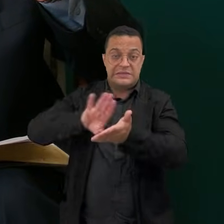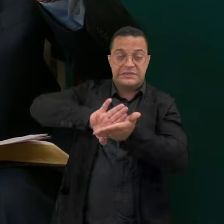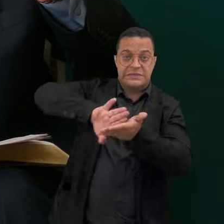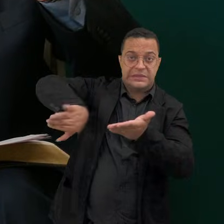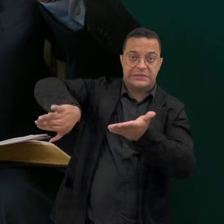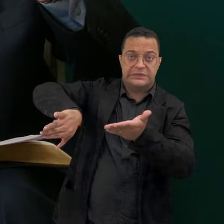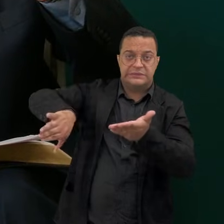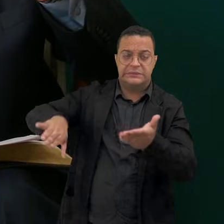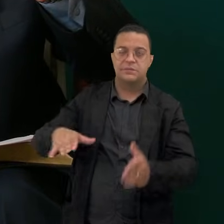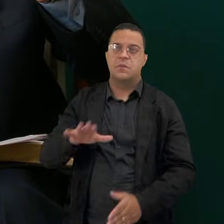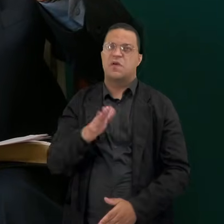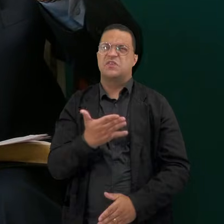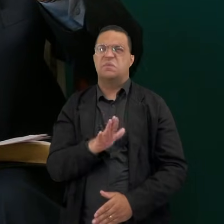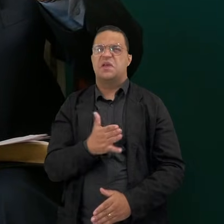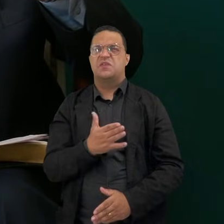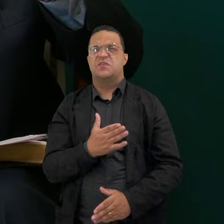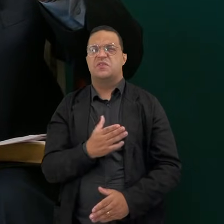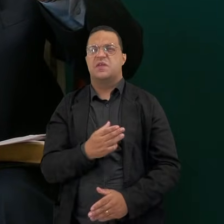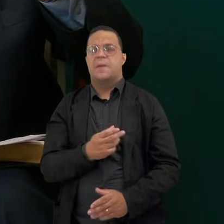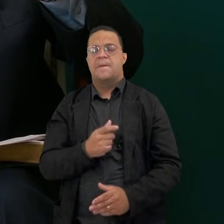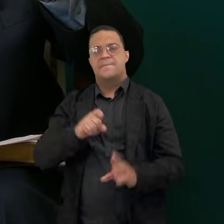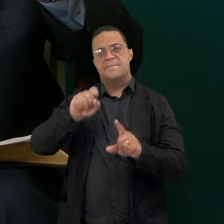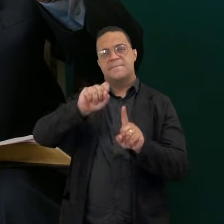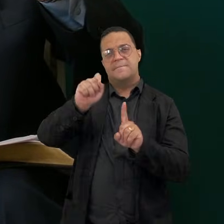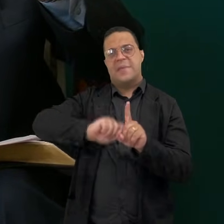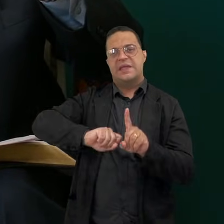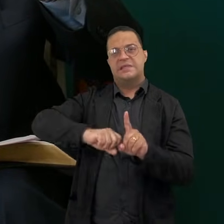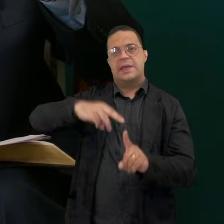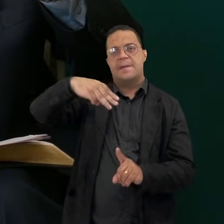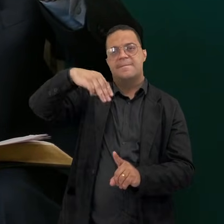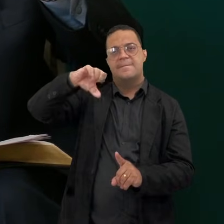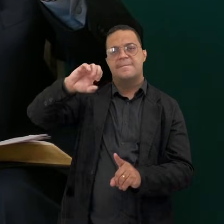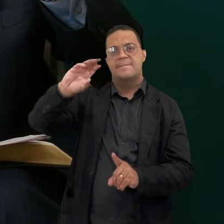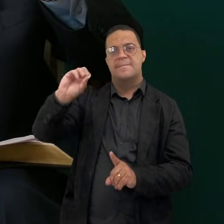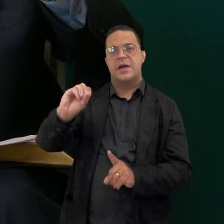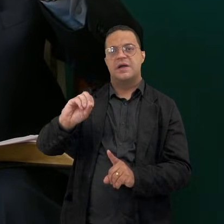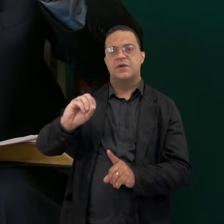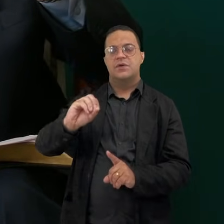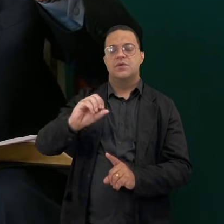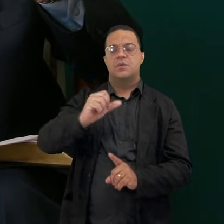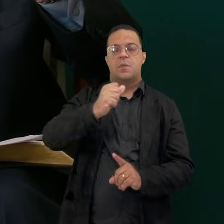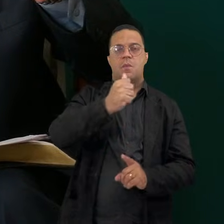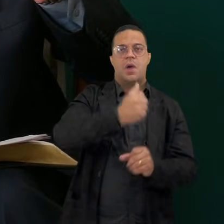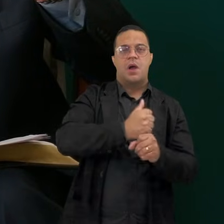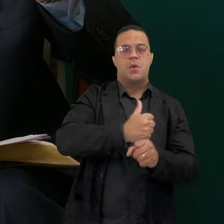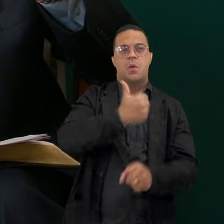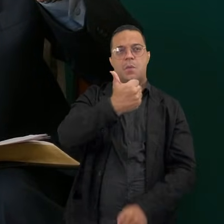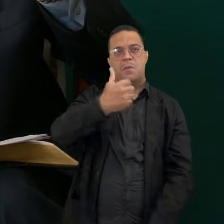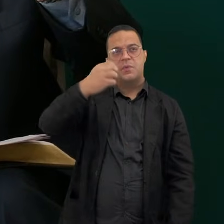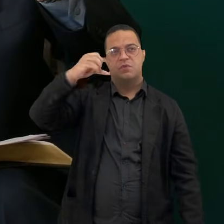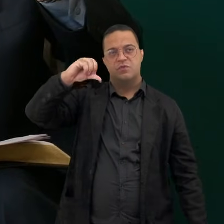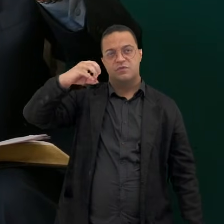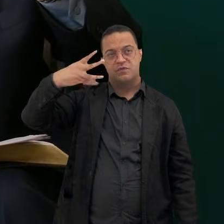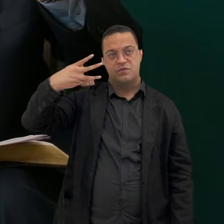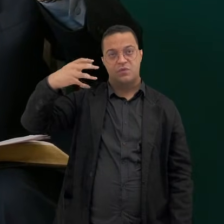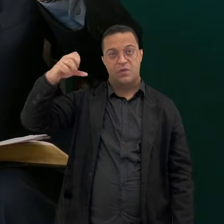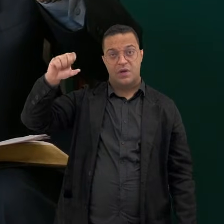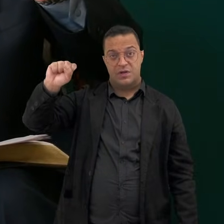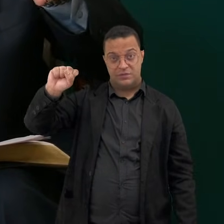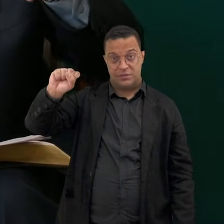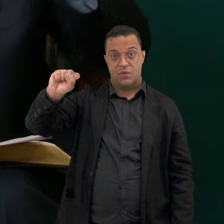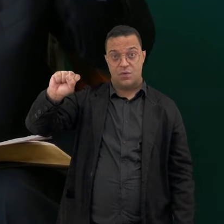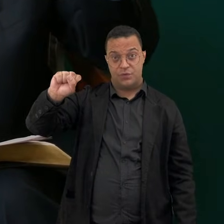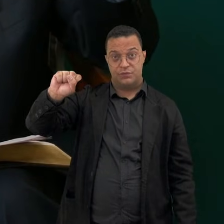de 48 seria passado a administração dos ingleses para o povo de